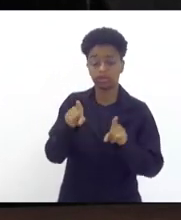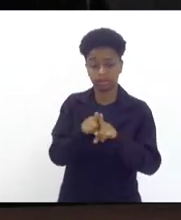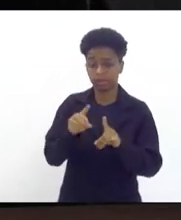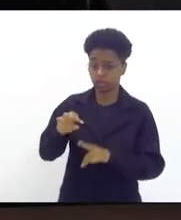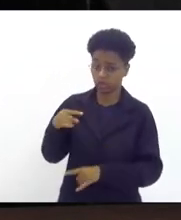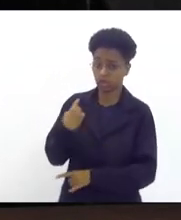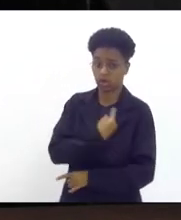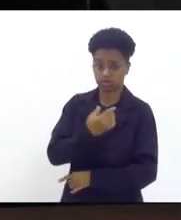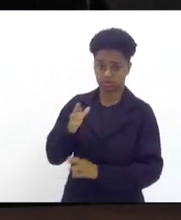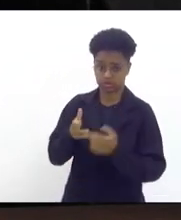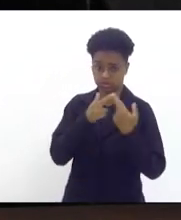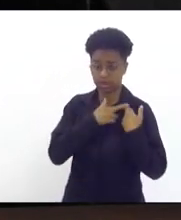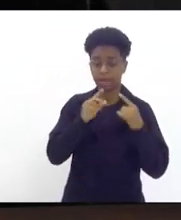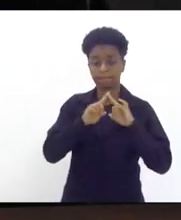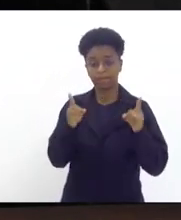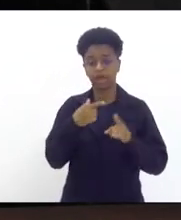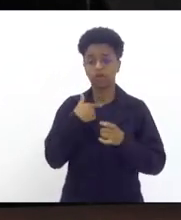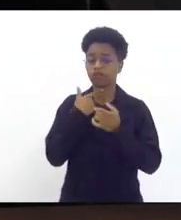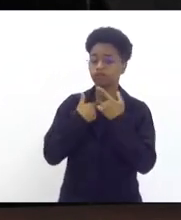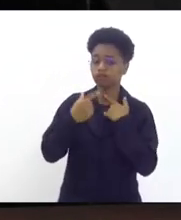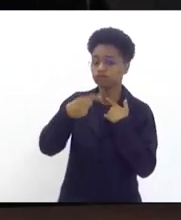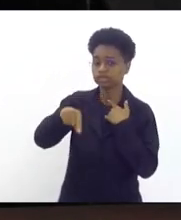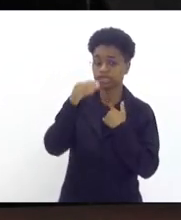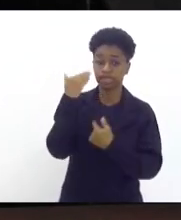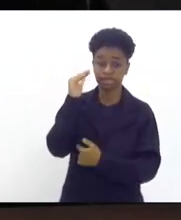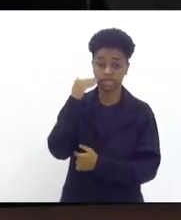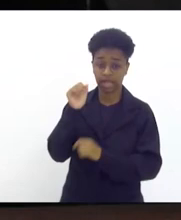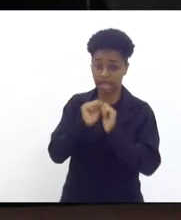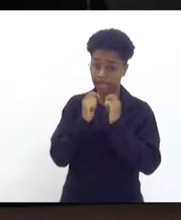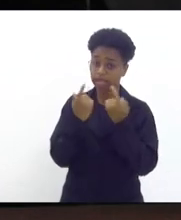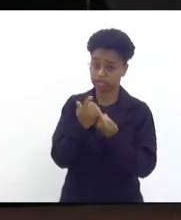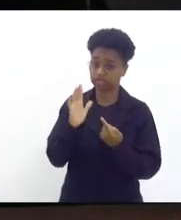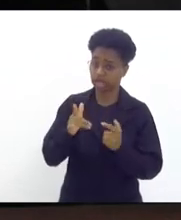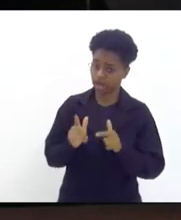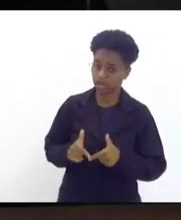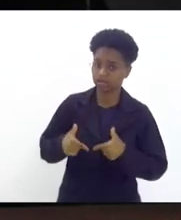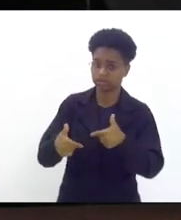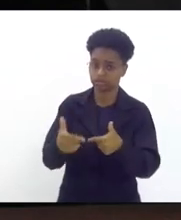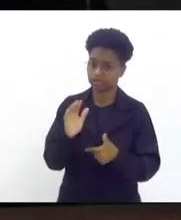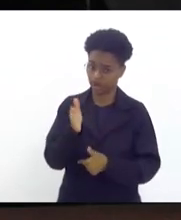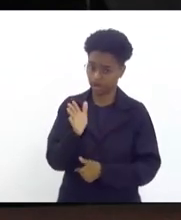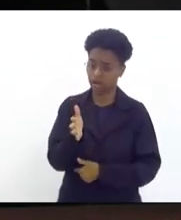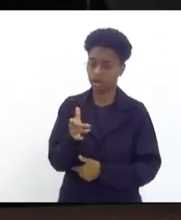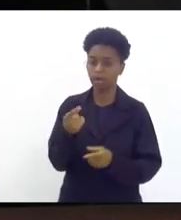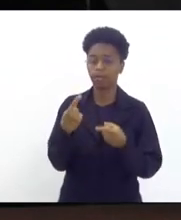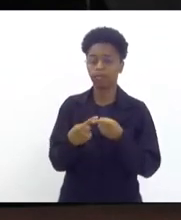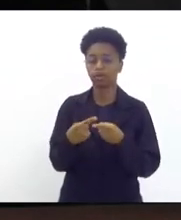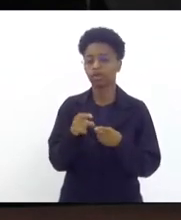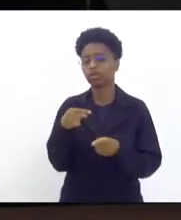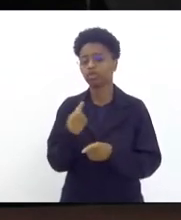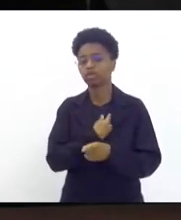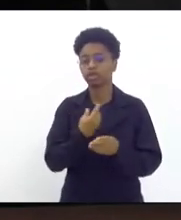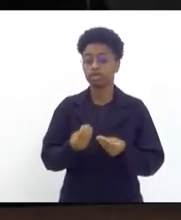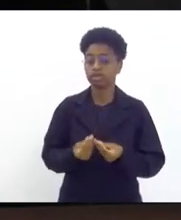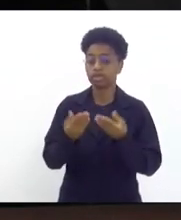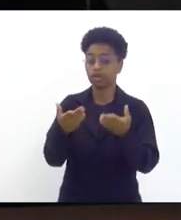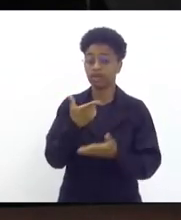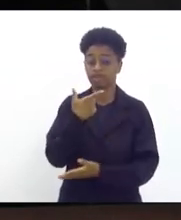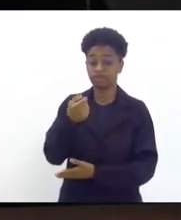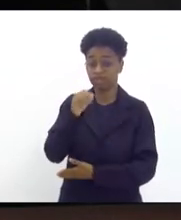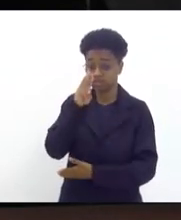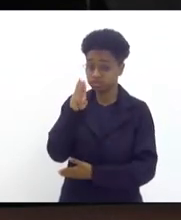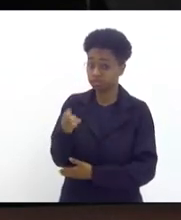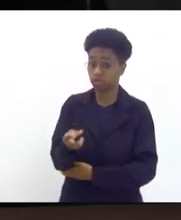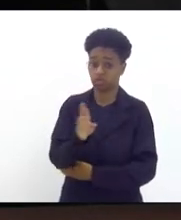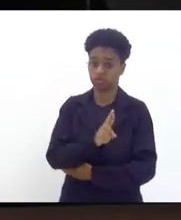mas eu quero que o senhor desempendam que aliás fez a sua parte Alerta disponibilizou 20